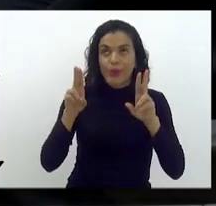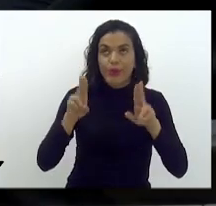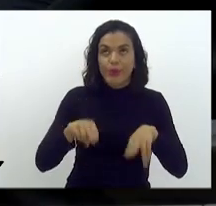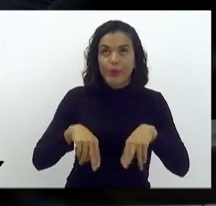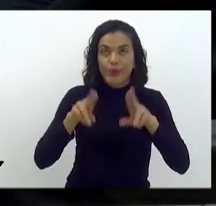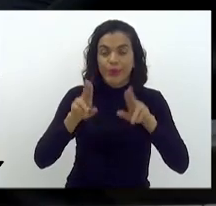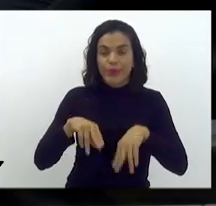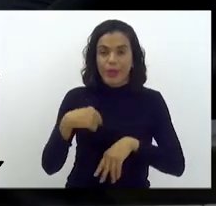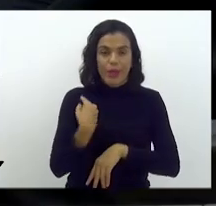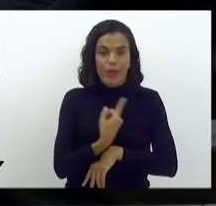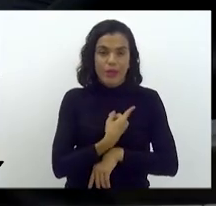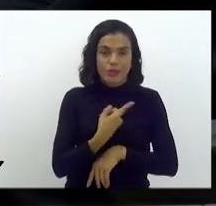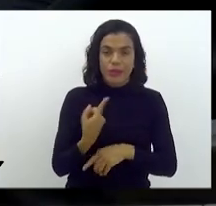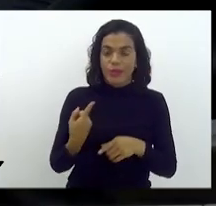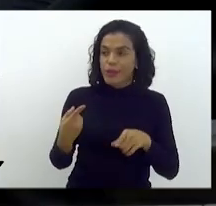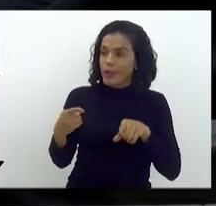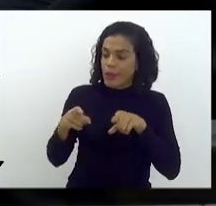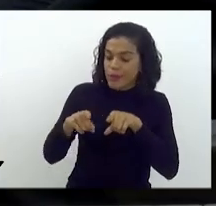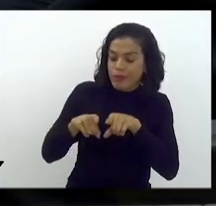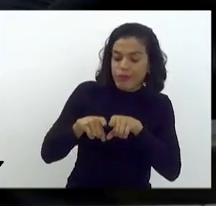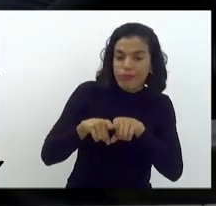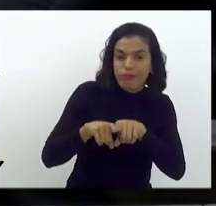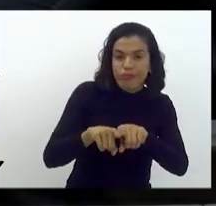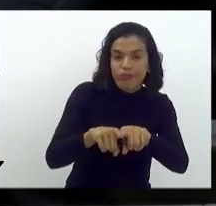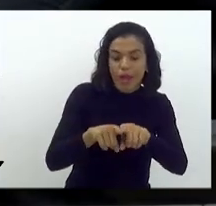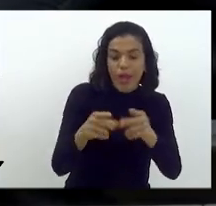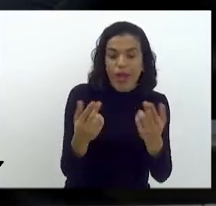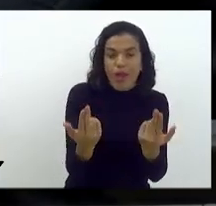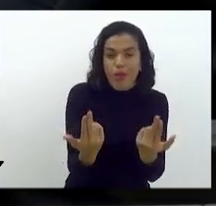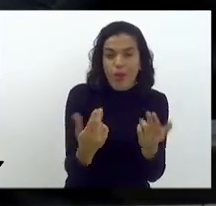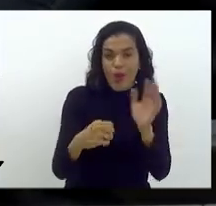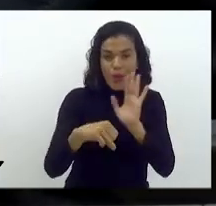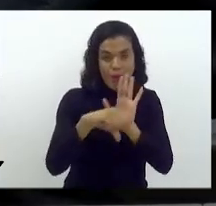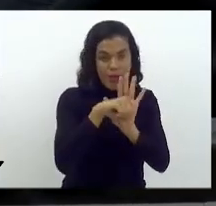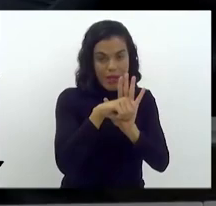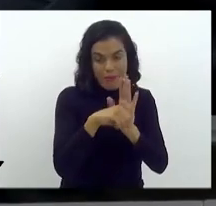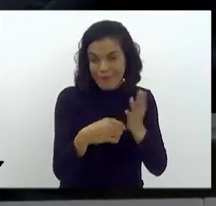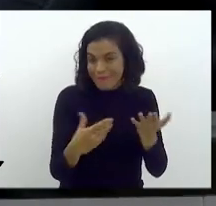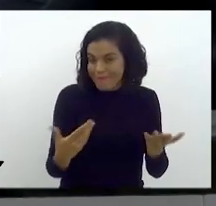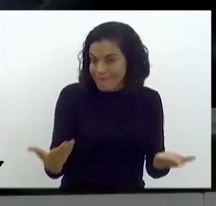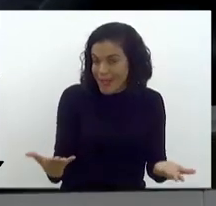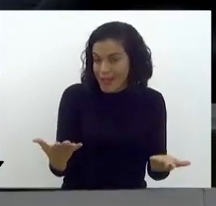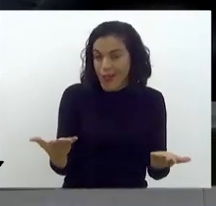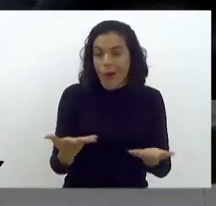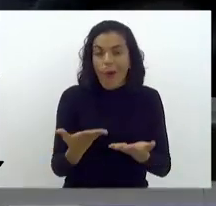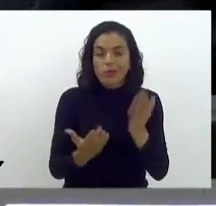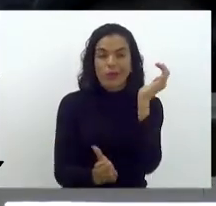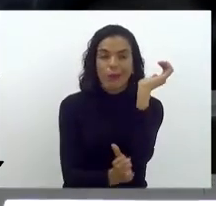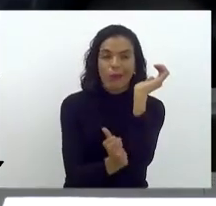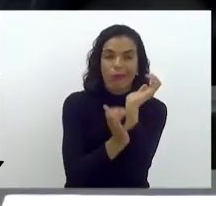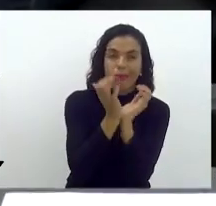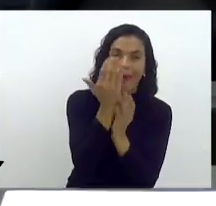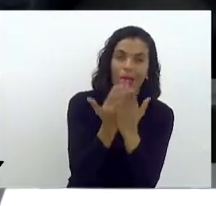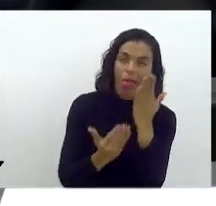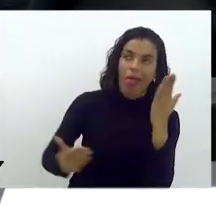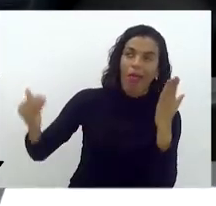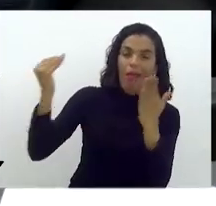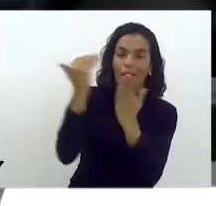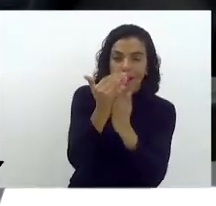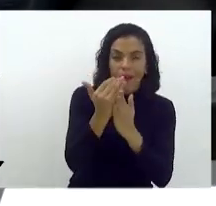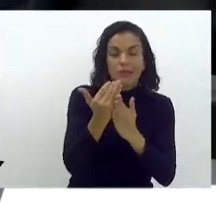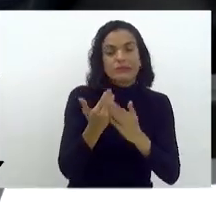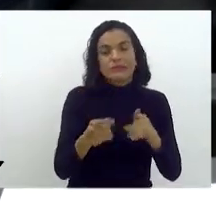é andando sequer no mesmo passo que os criminosos Então hoje o excesso de burocracia o excesso de de